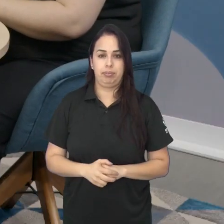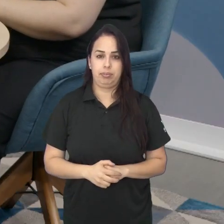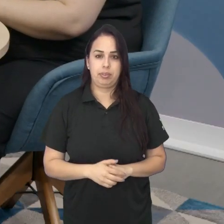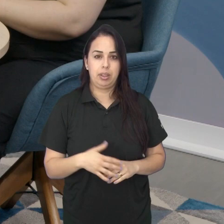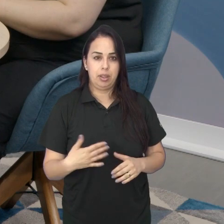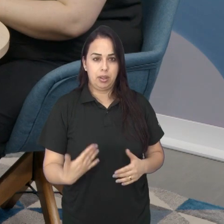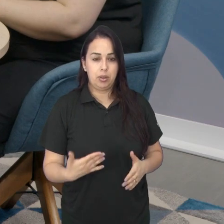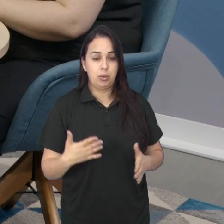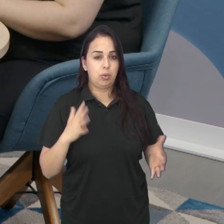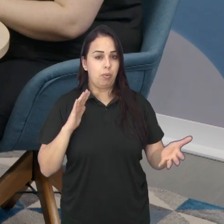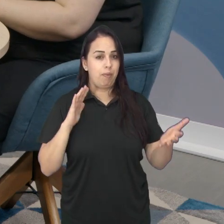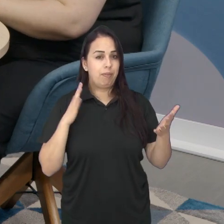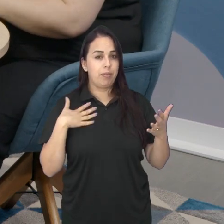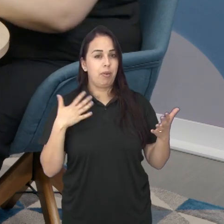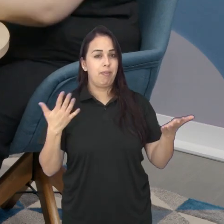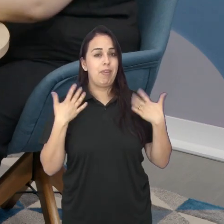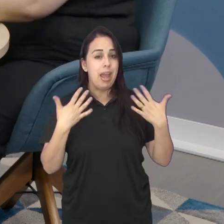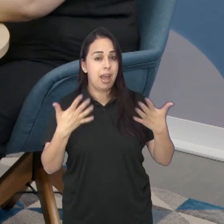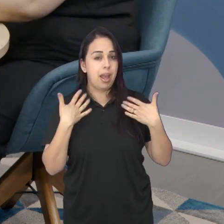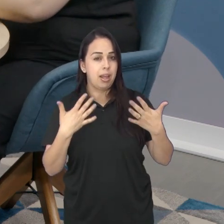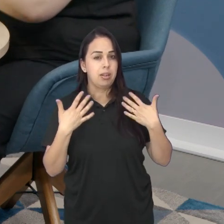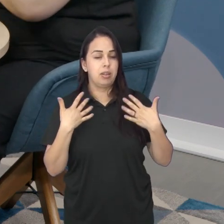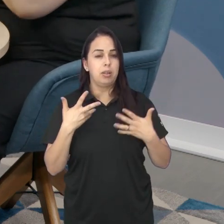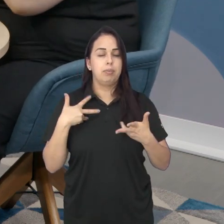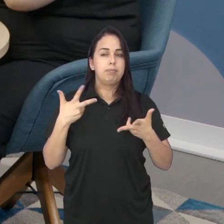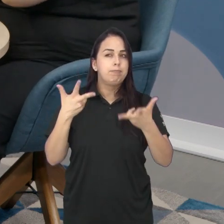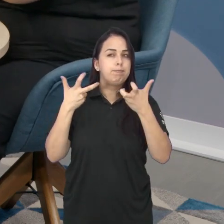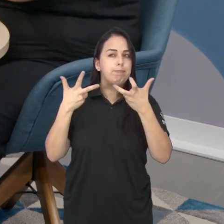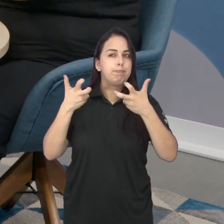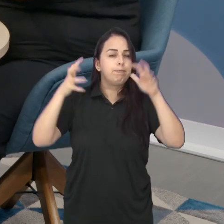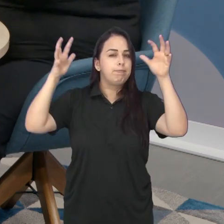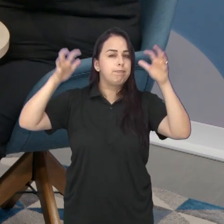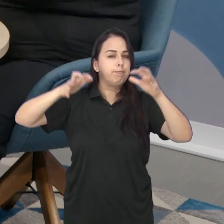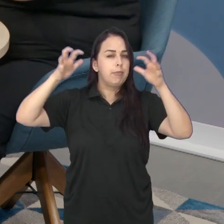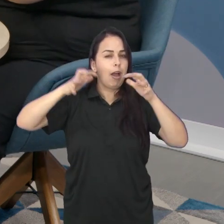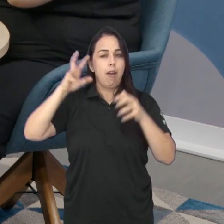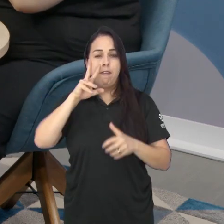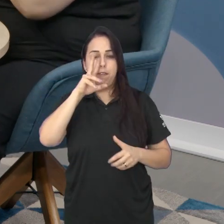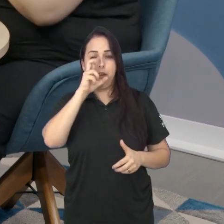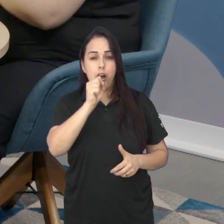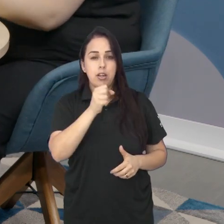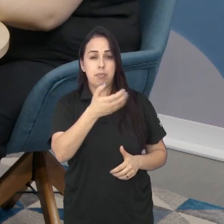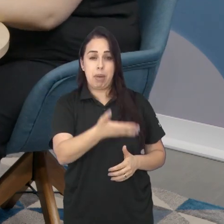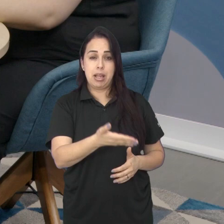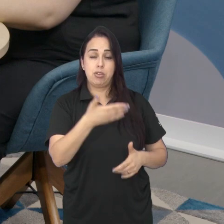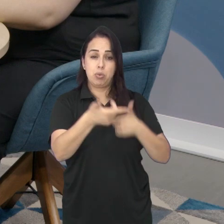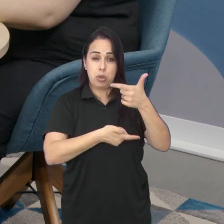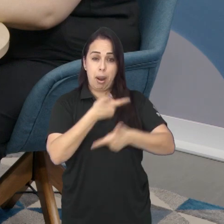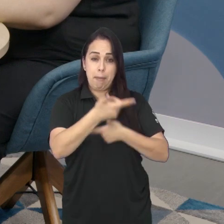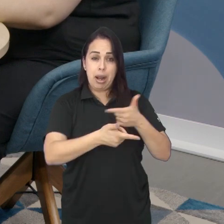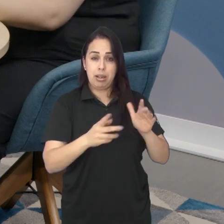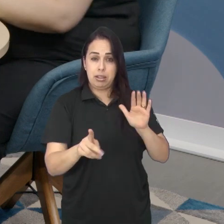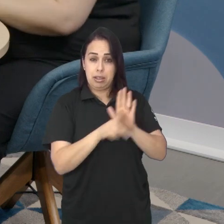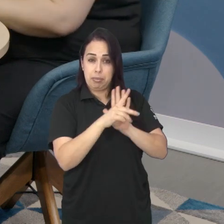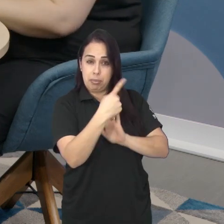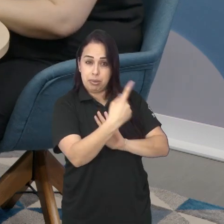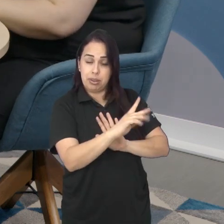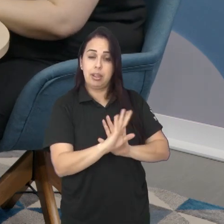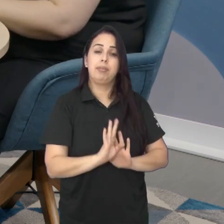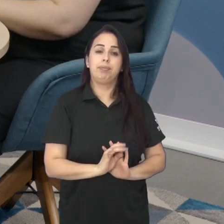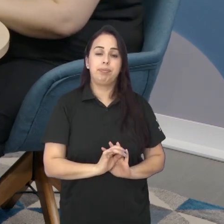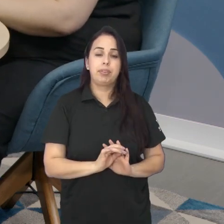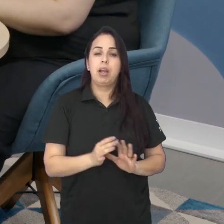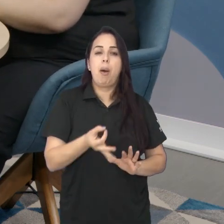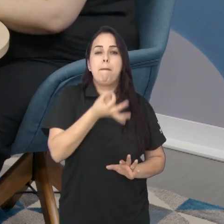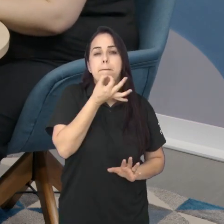José Benedito, no verão a gente vê que é muito comum nessas pancadas de chuva que vem forte, do ponto de vista do trabalho de vocês, né? E às